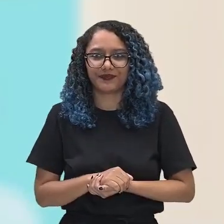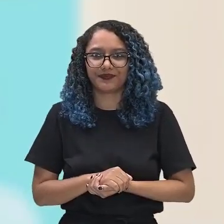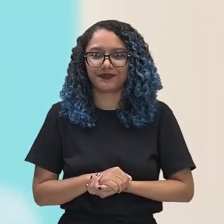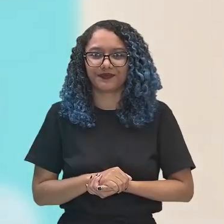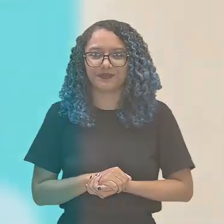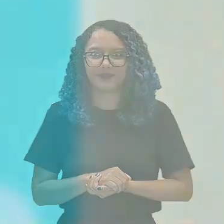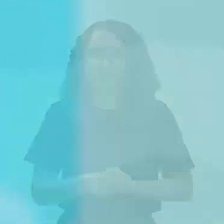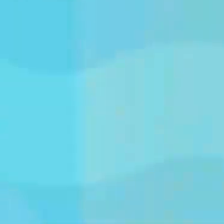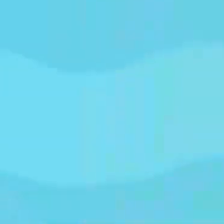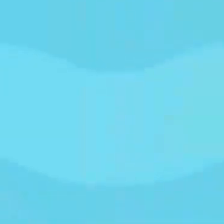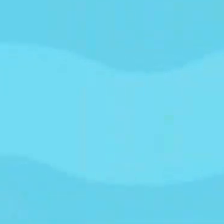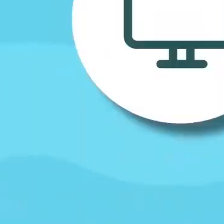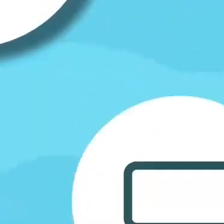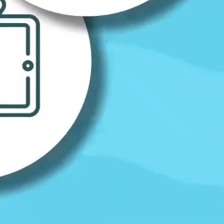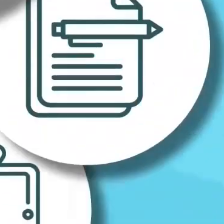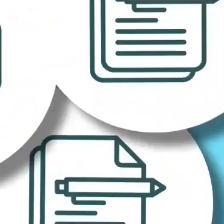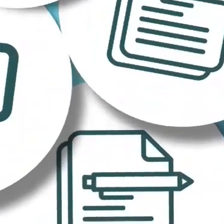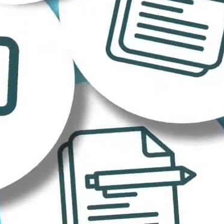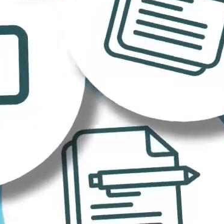aula?